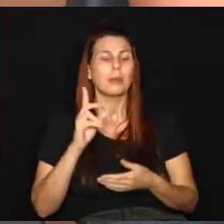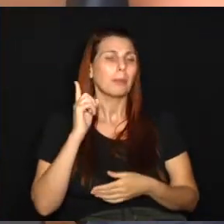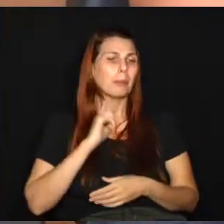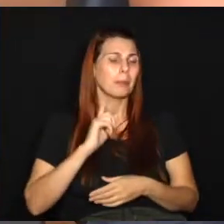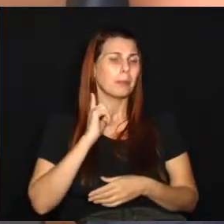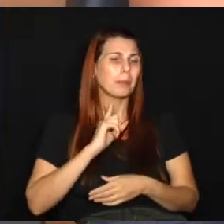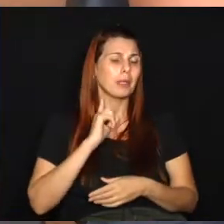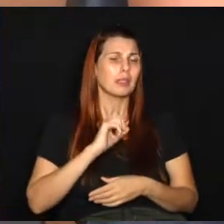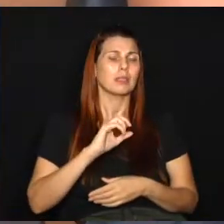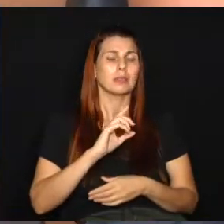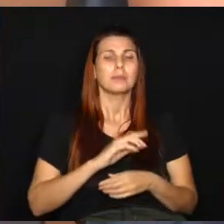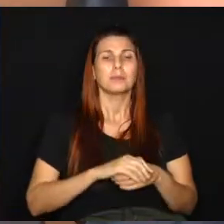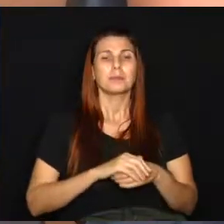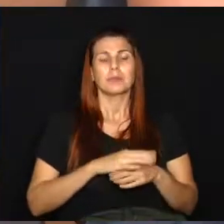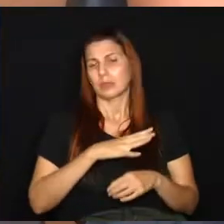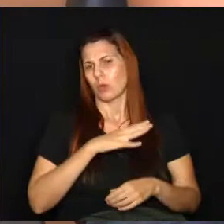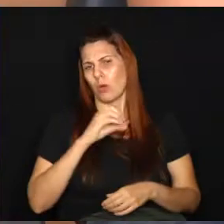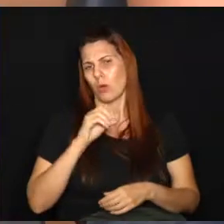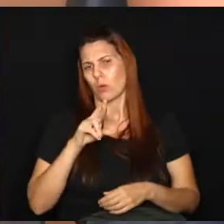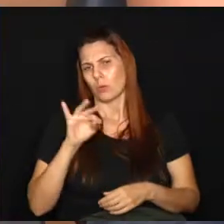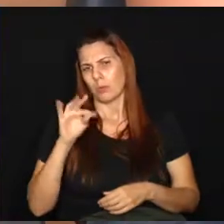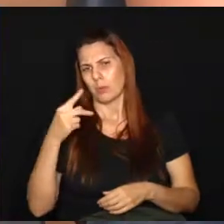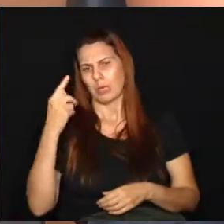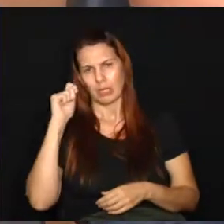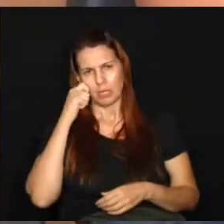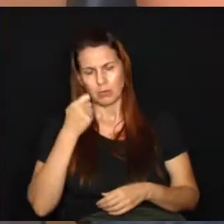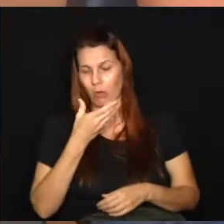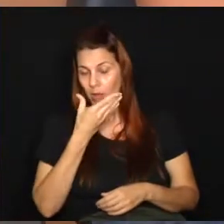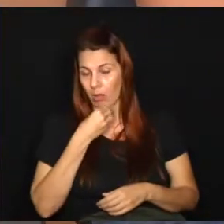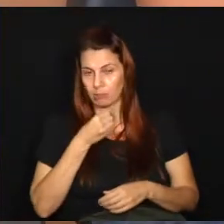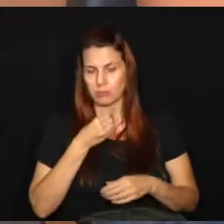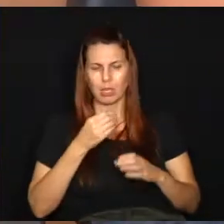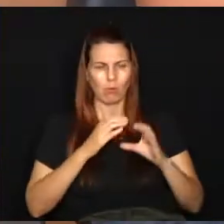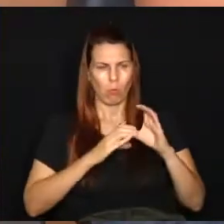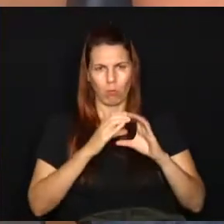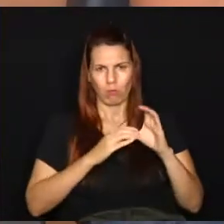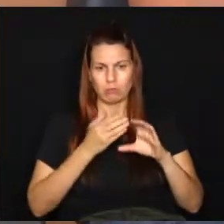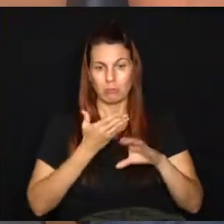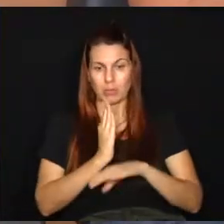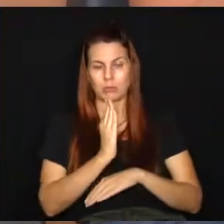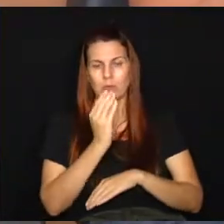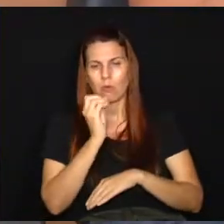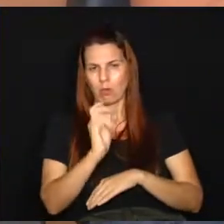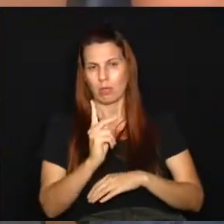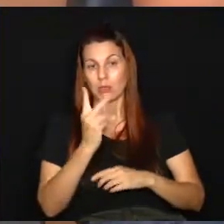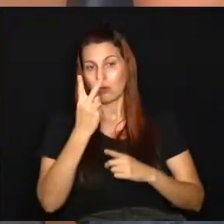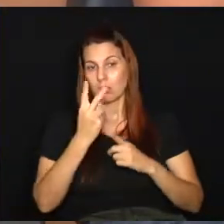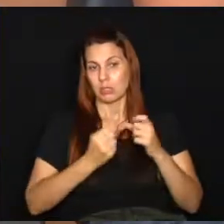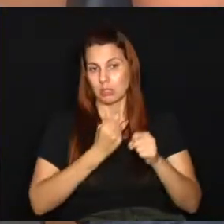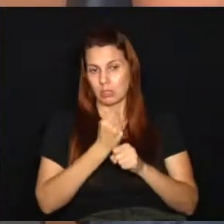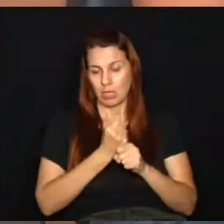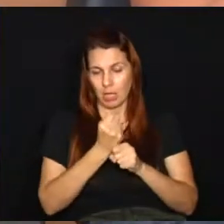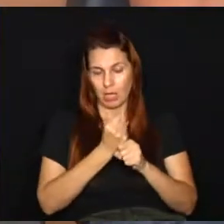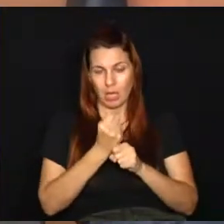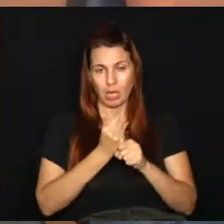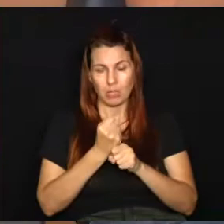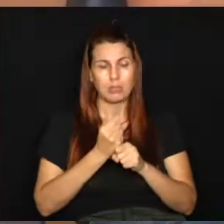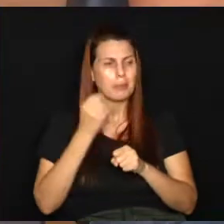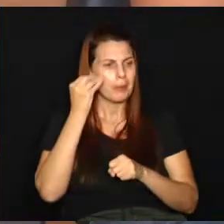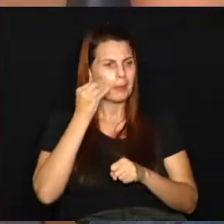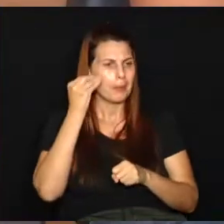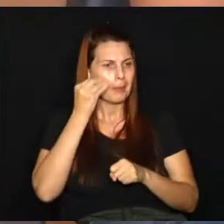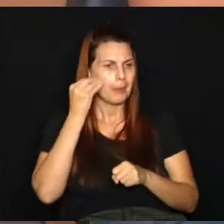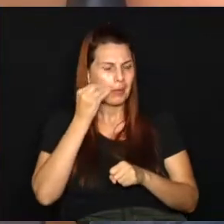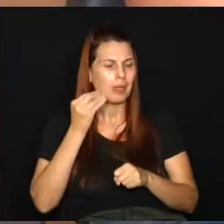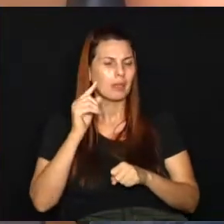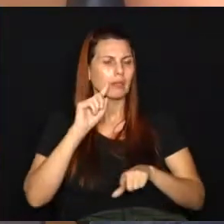um professor que estava no estágio probatório, porque o professor ele passa no concurso, ele fica 2 anos no estágio probatório, e aí ele passa por um comitê